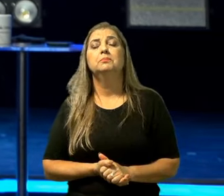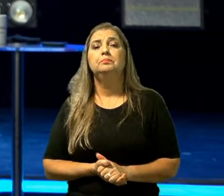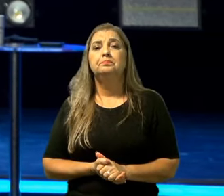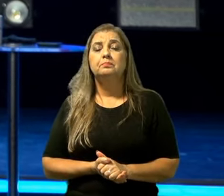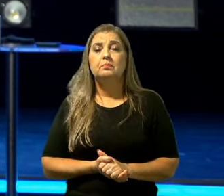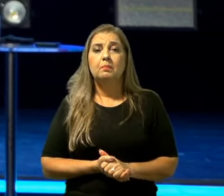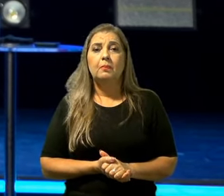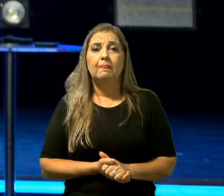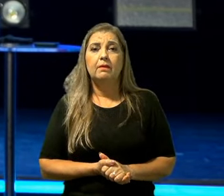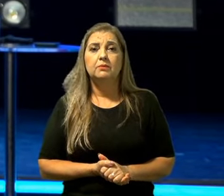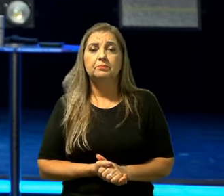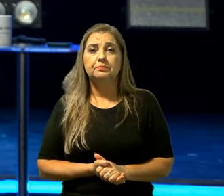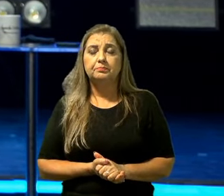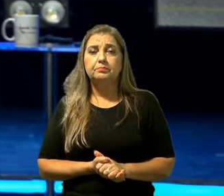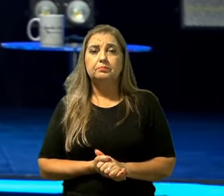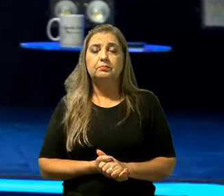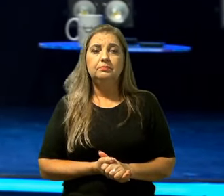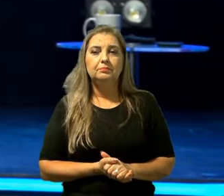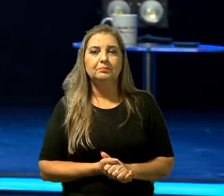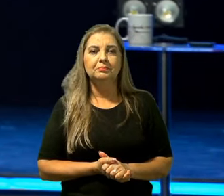um deles, aleluia, fica aí já o convite.